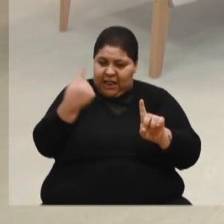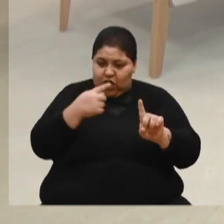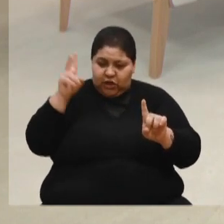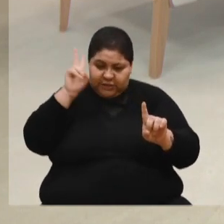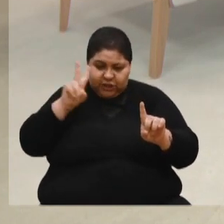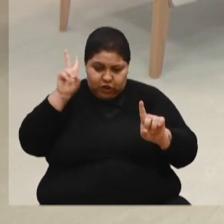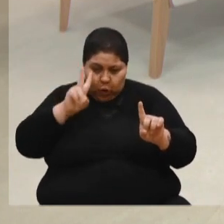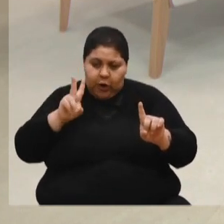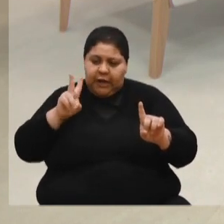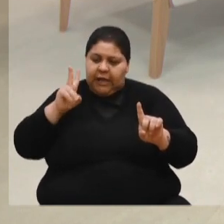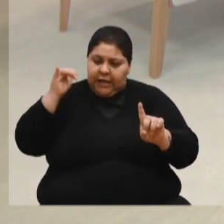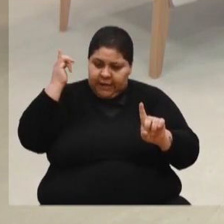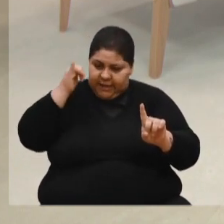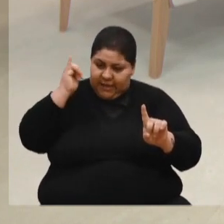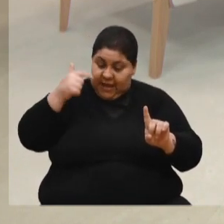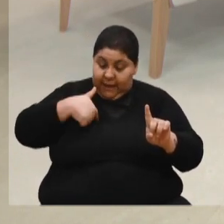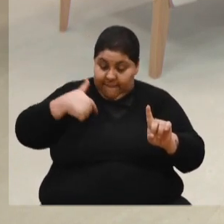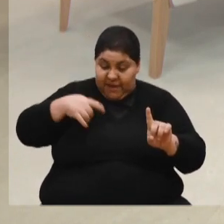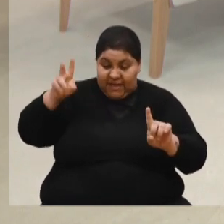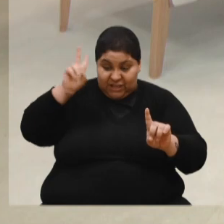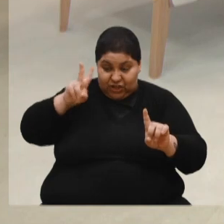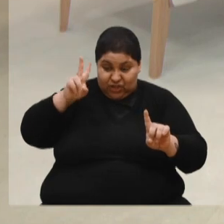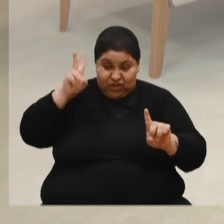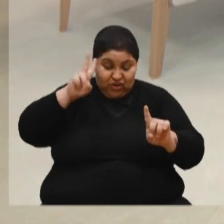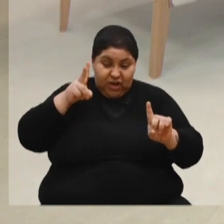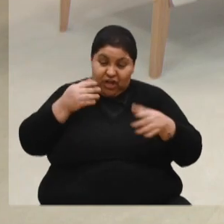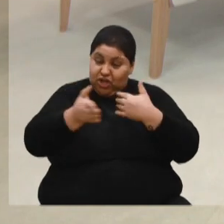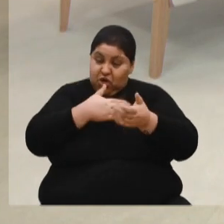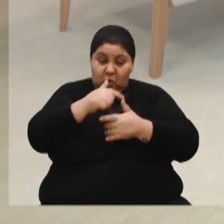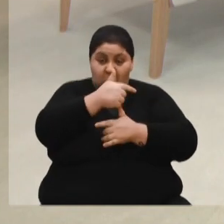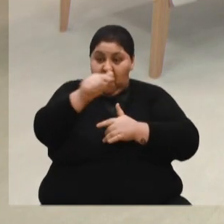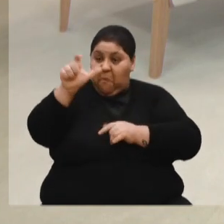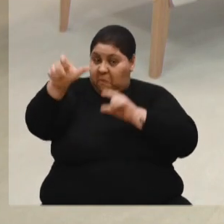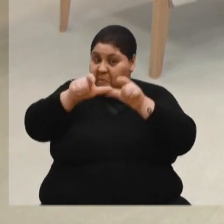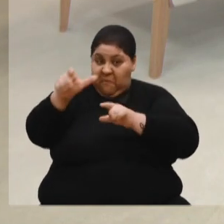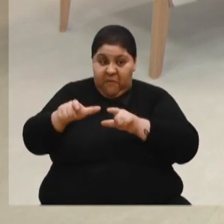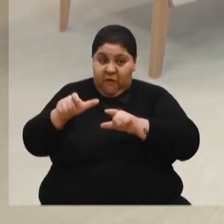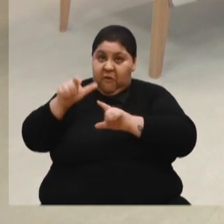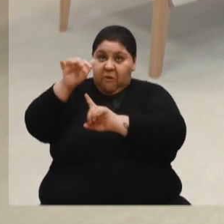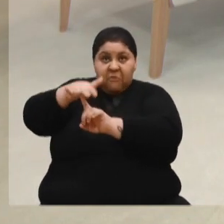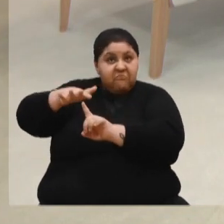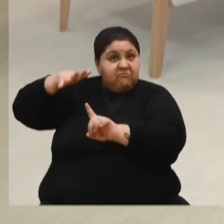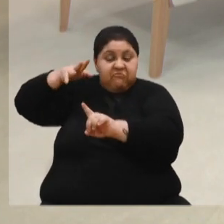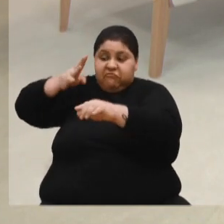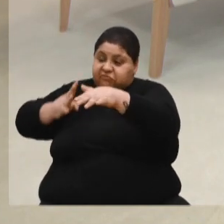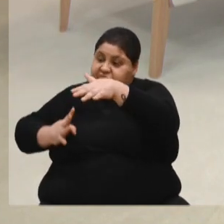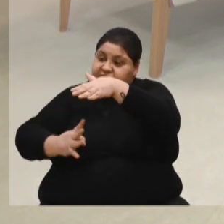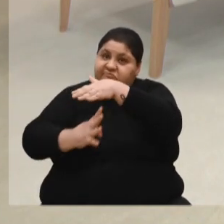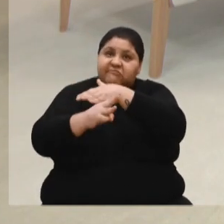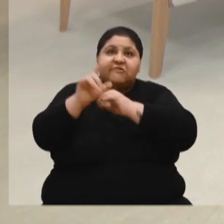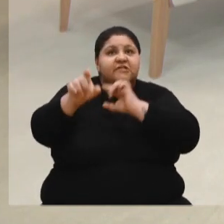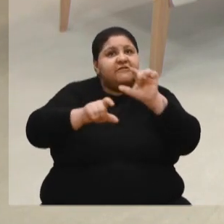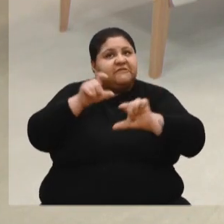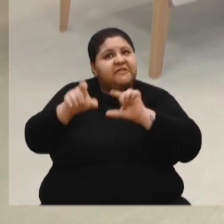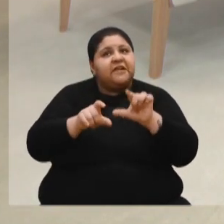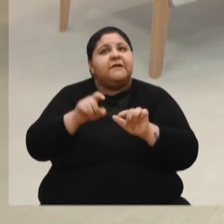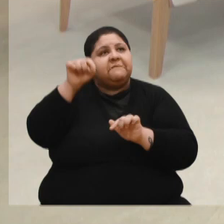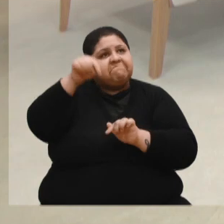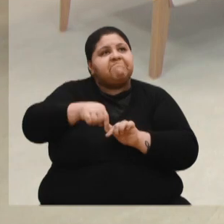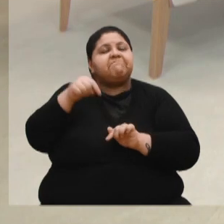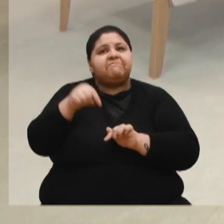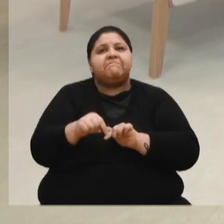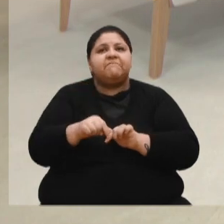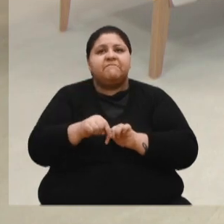que está sendo... ela é a minha história e a história de qualquer um dos descendentes imigrantes, daquelas pessoas que